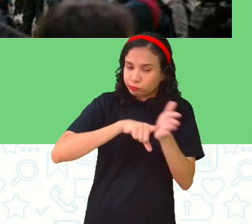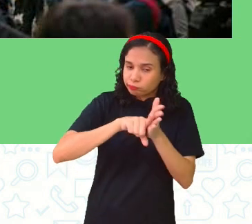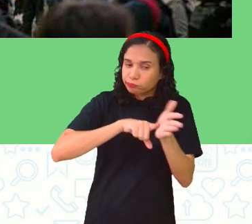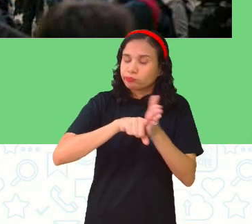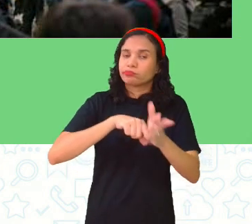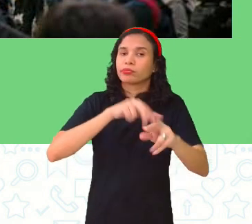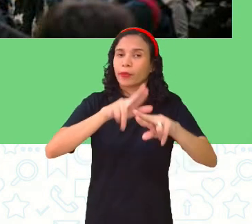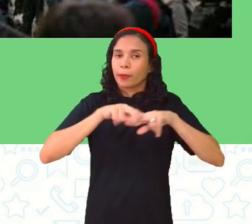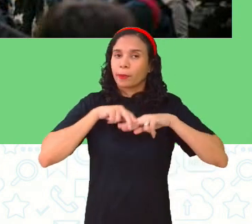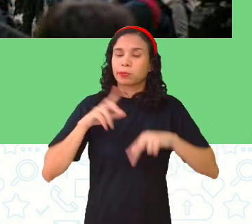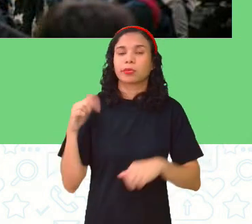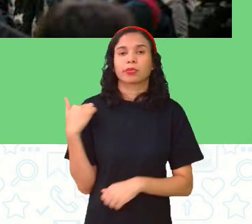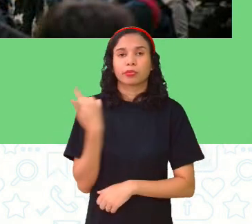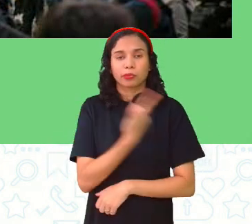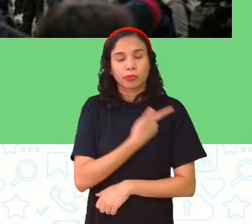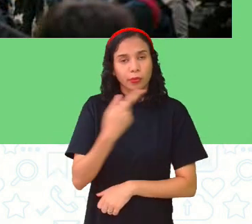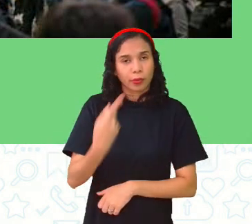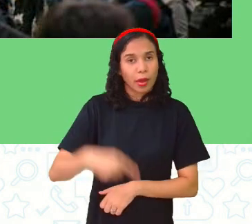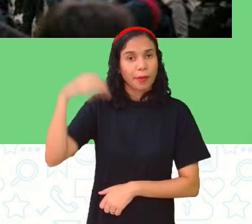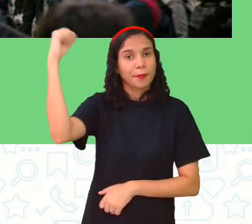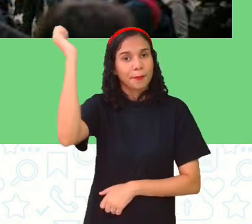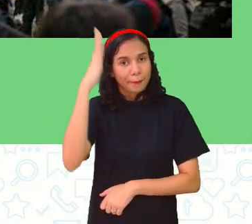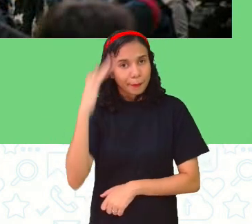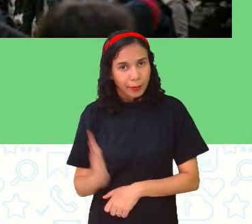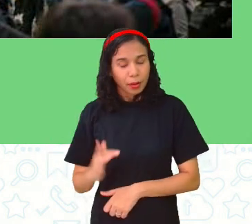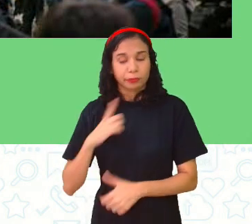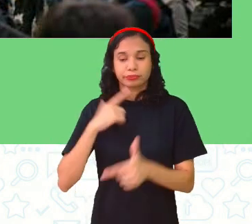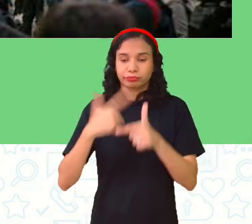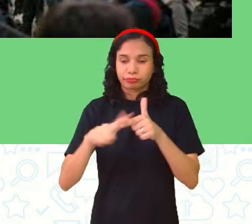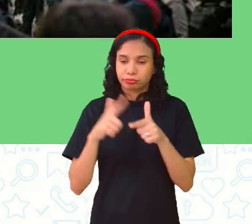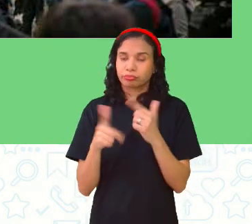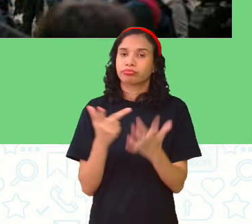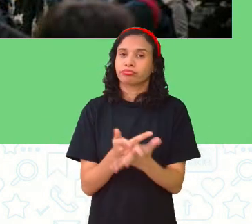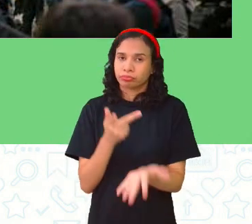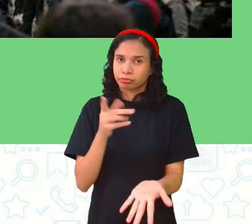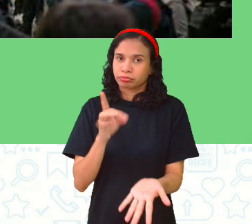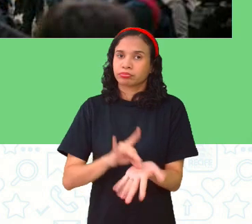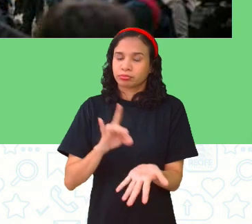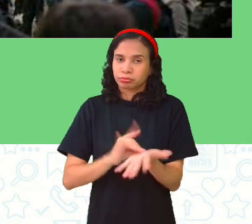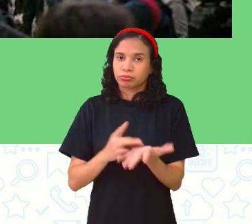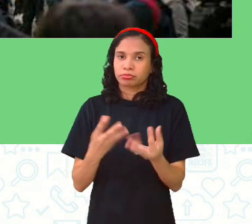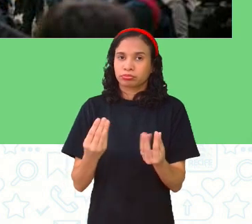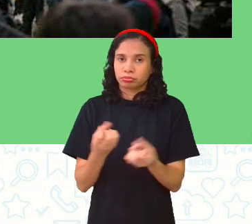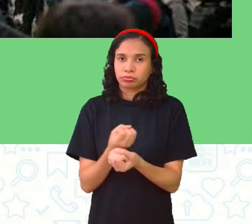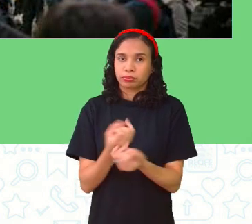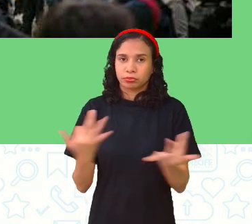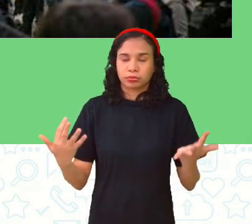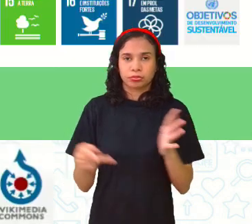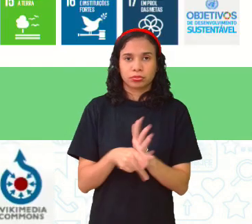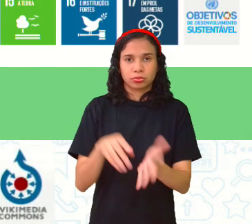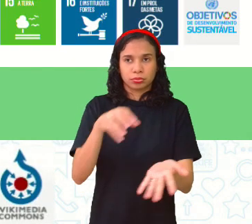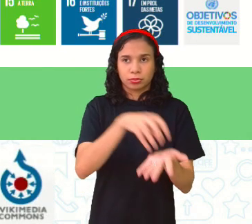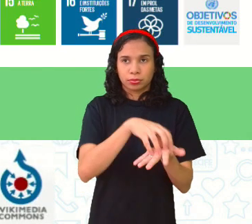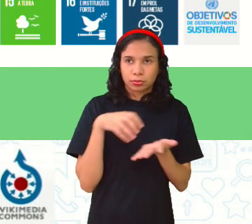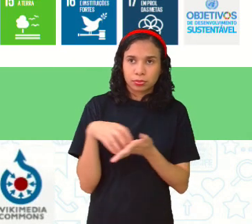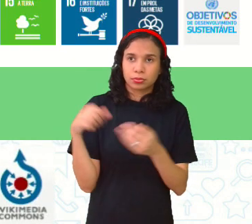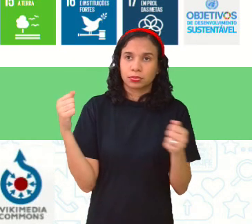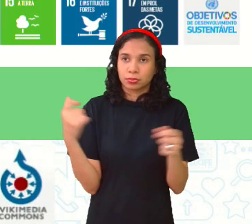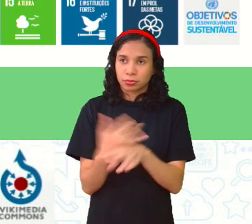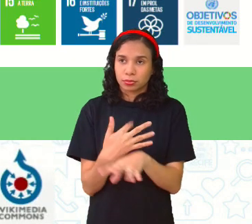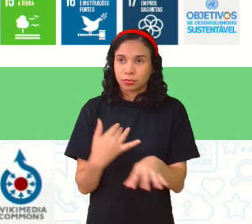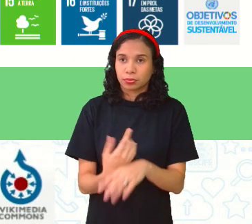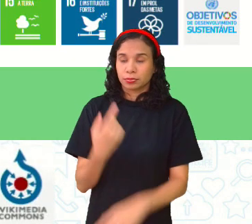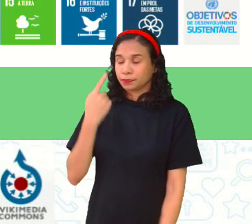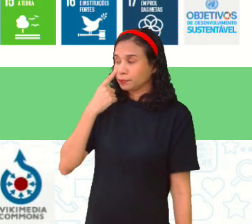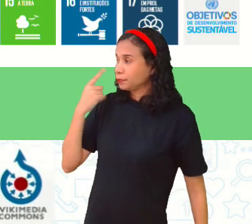pesquisar. Então, no Brasil, esse problema é bastante enfrentado em um grande número de centros urbanos.